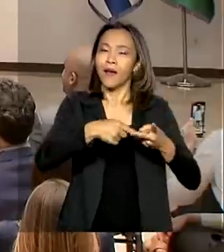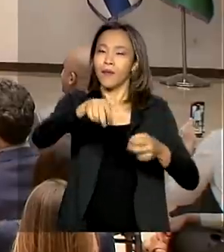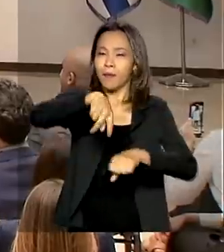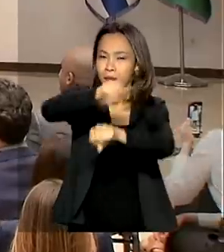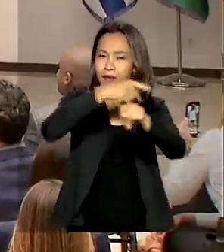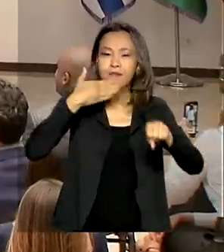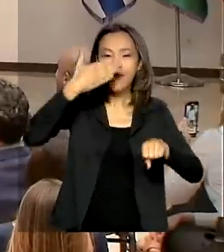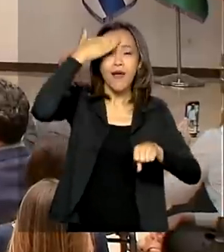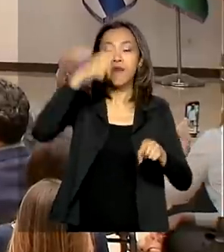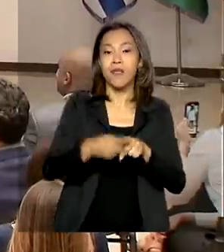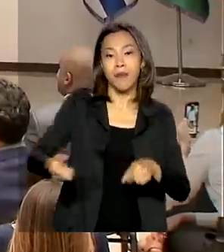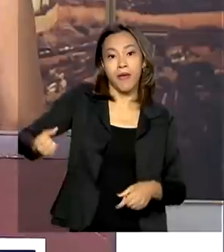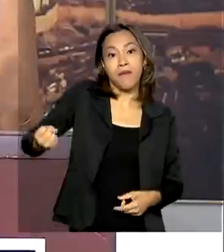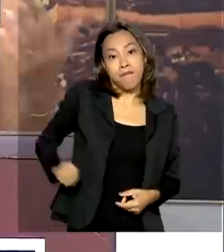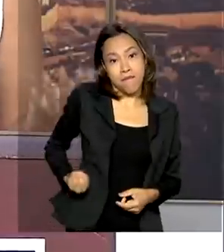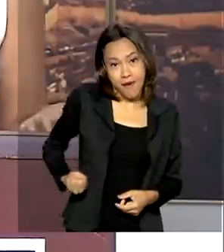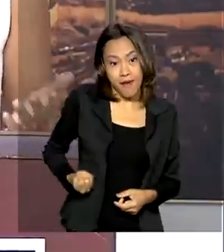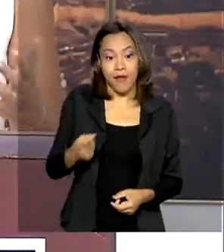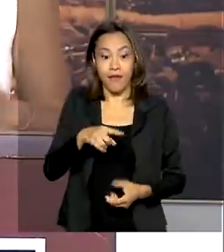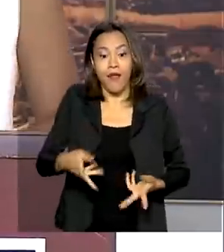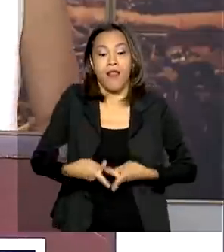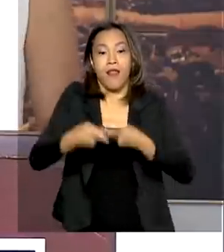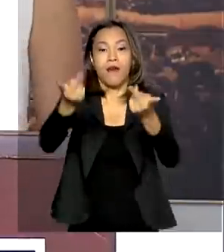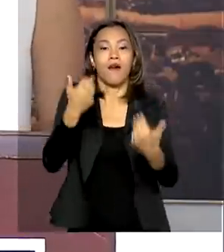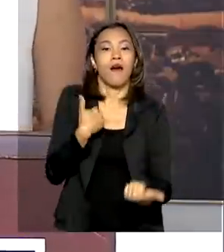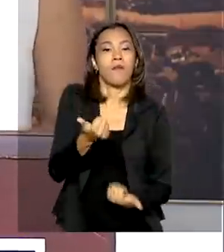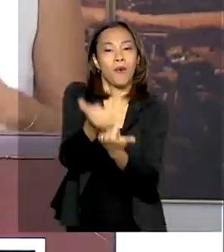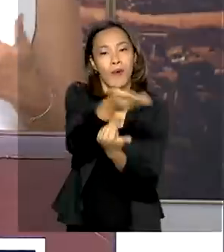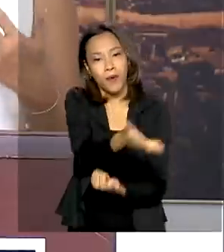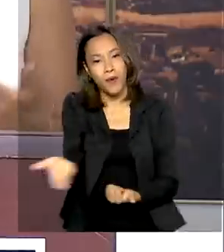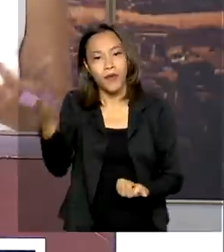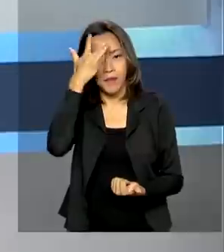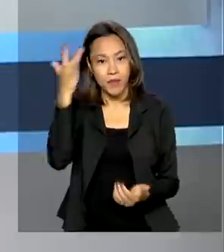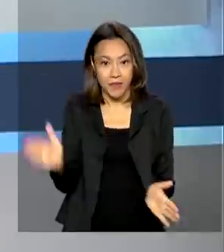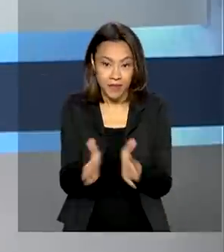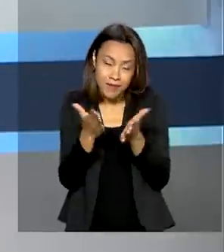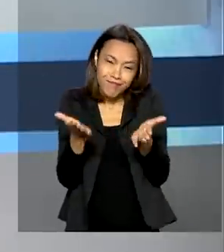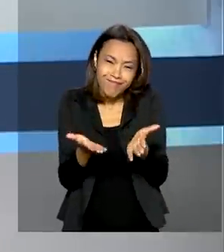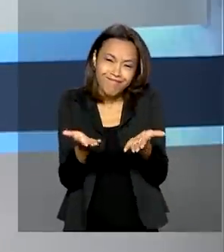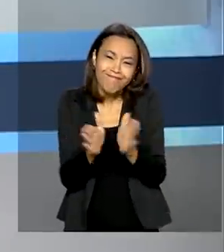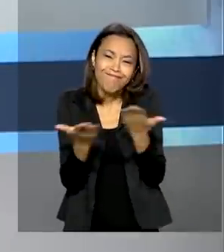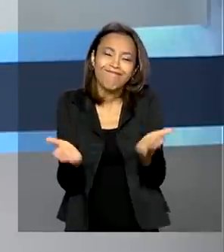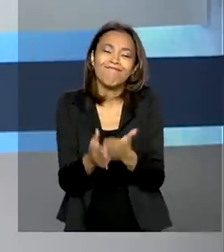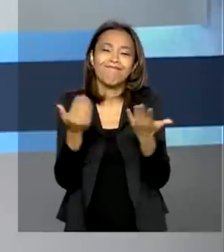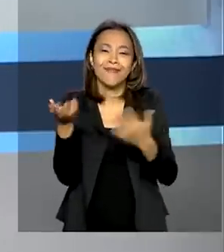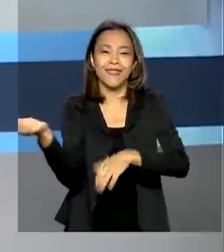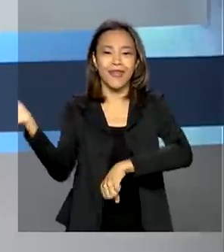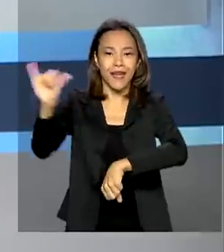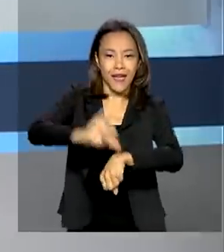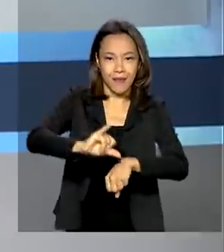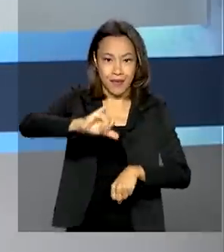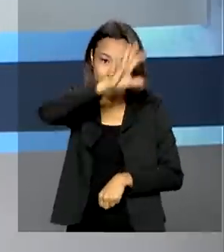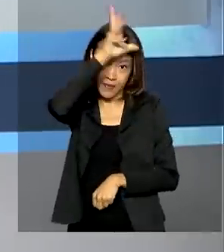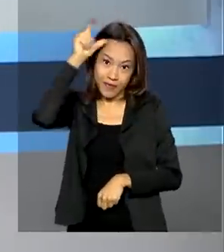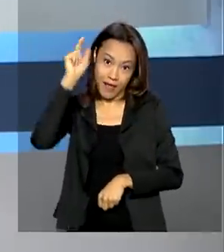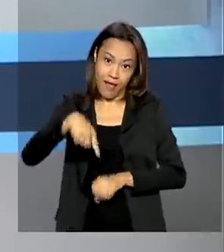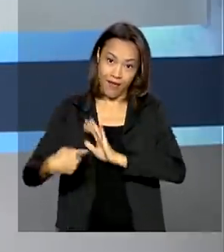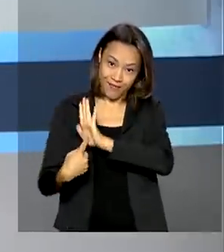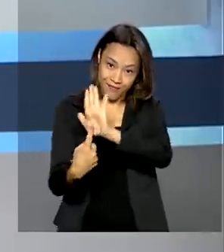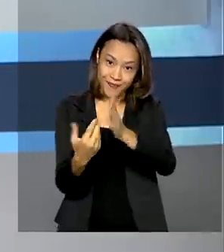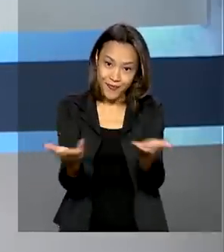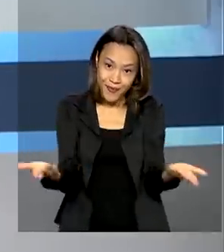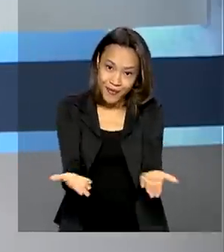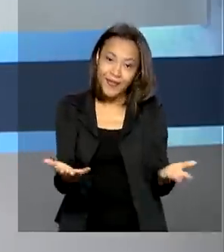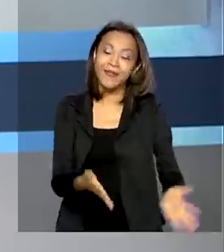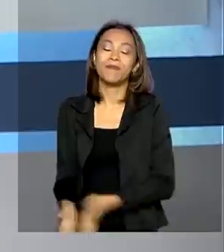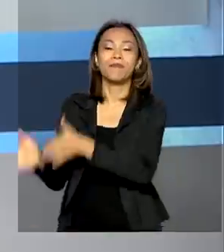vai levar ajuda às famílias carentes de Manaus, capital do Amazonas. Esse é um dos destaques desta edição e você